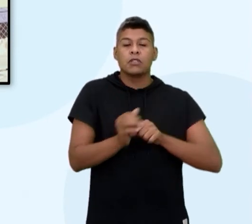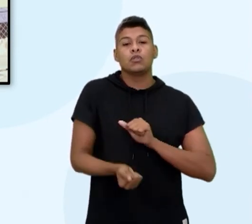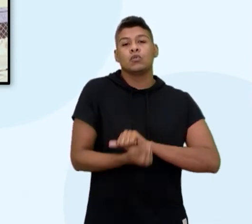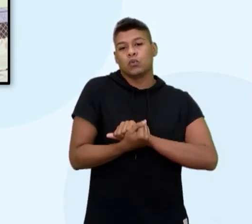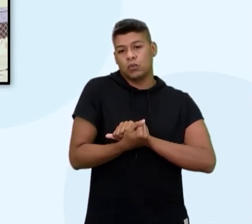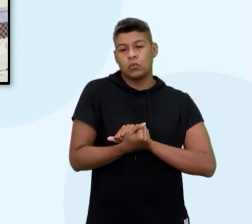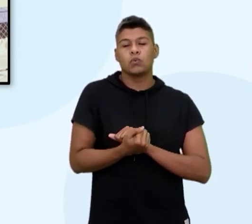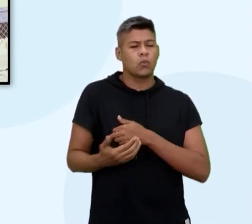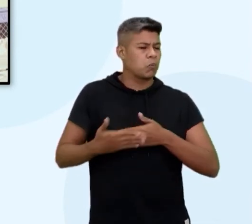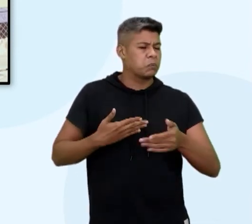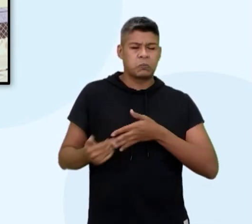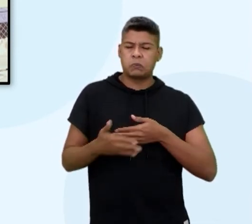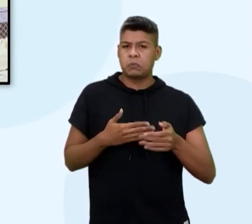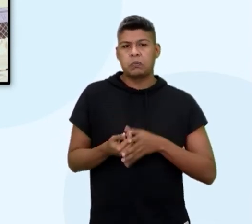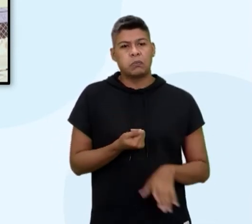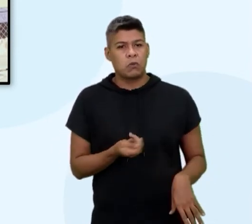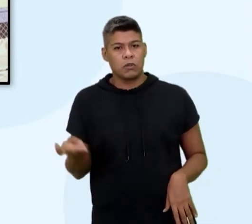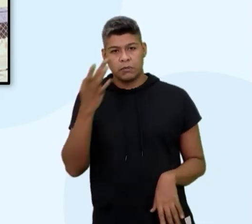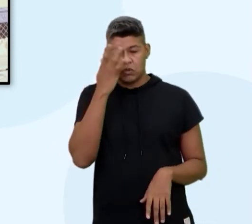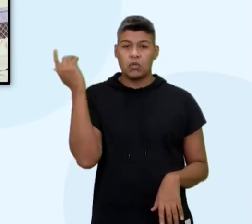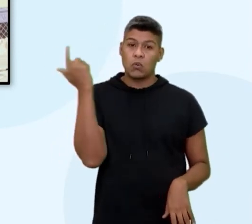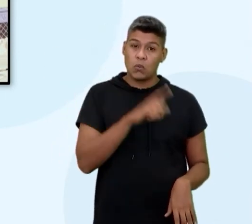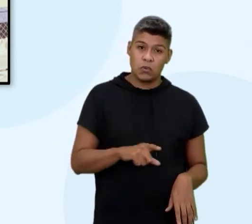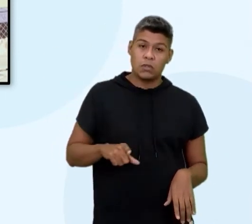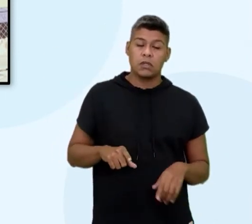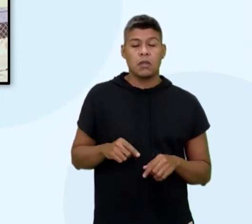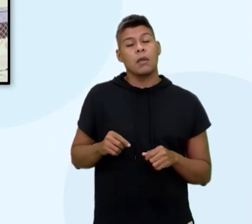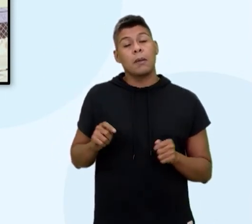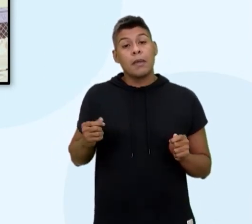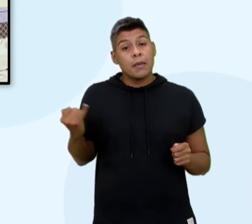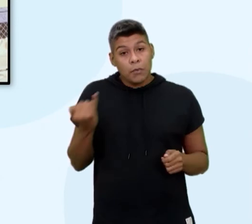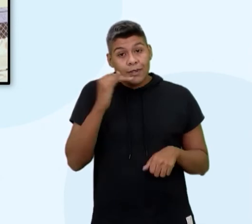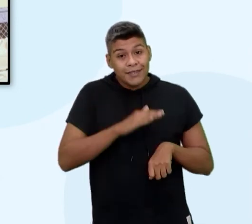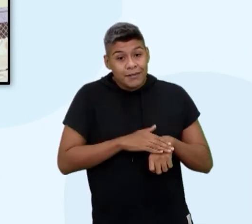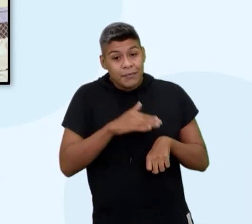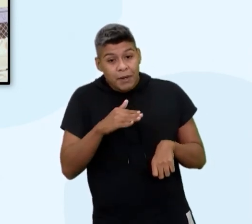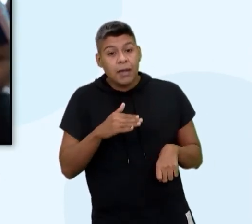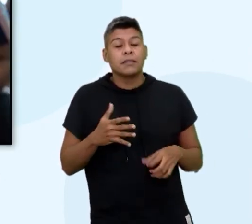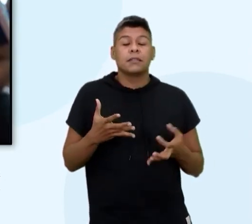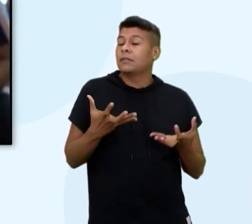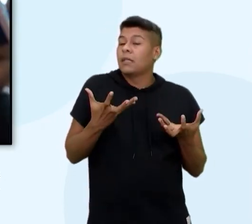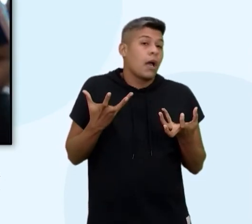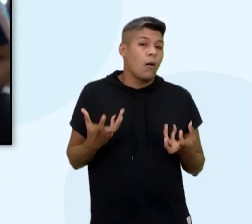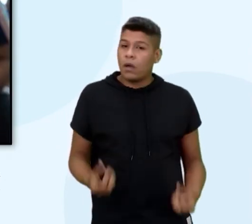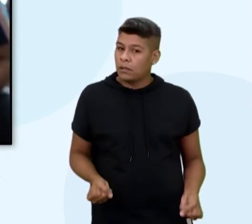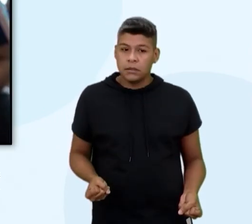juntos. Não importa quantas pessoas vamos conseguir atingir, o que vale é não aceitarmos mais